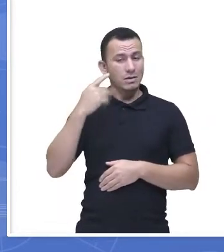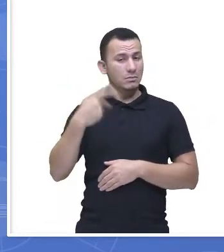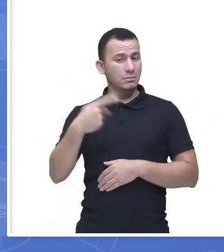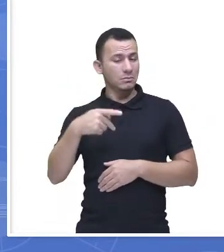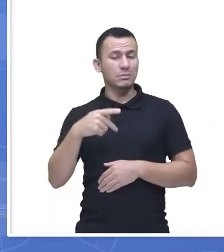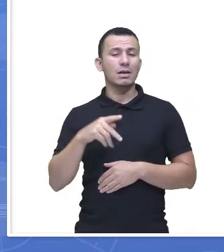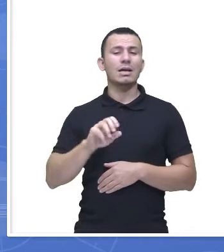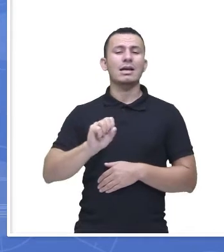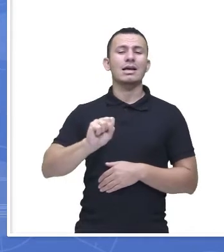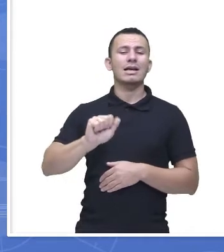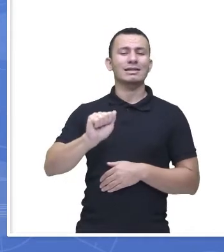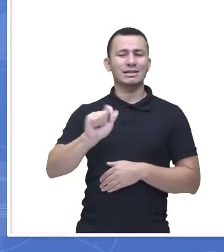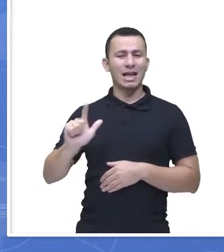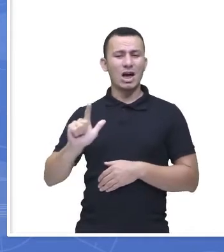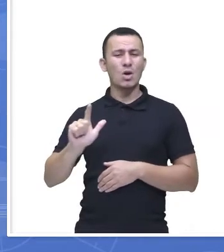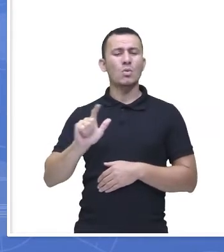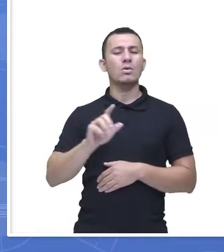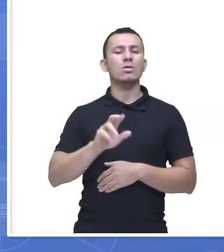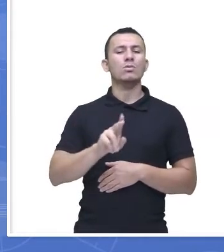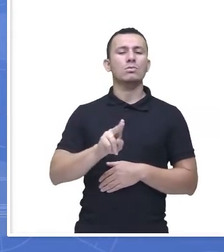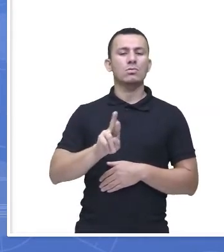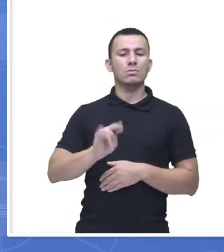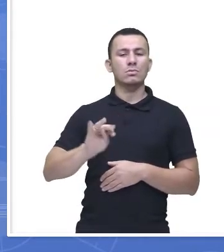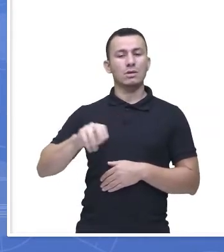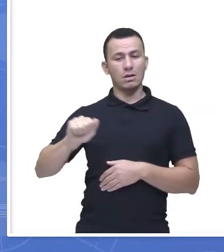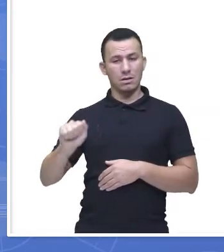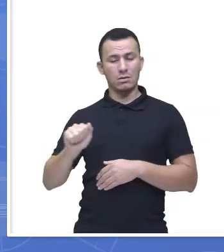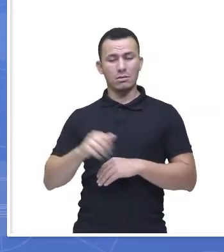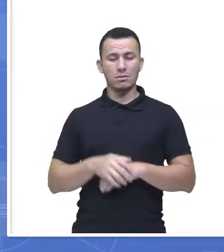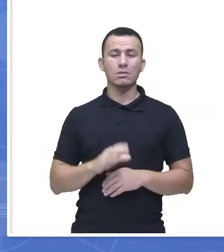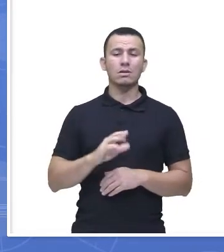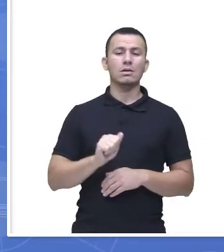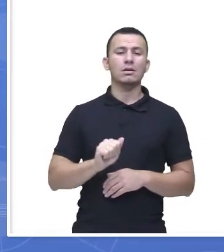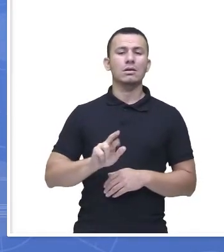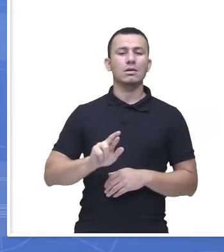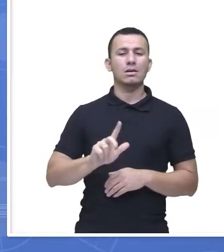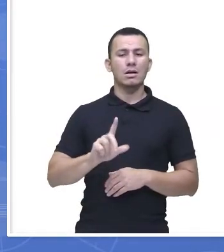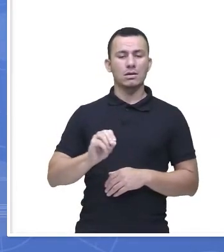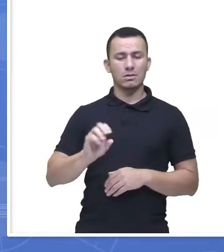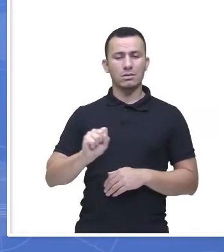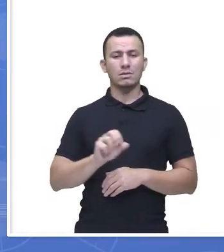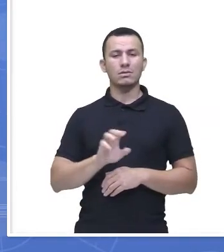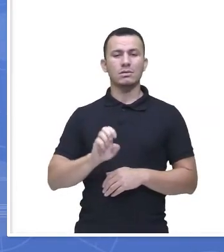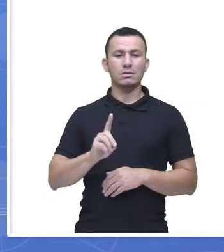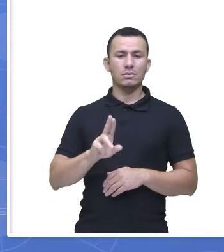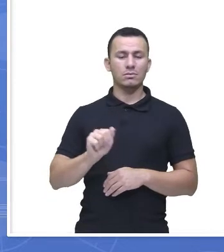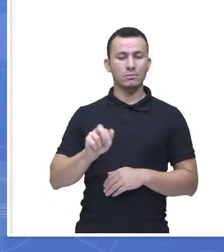né? Lá do Jorge Teixeira, é isso? João Paulo, não sei, por ali, pelas